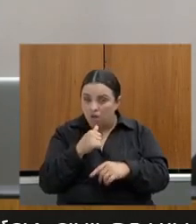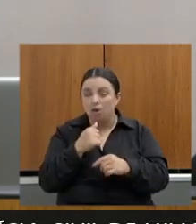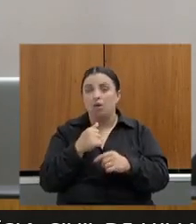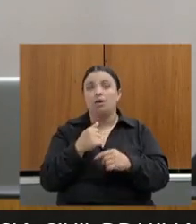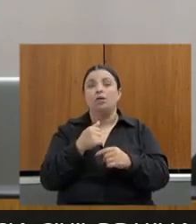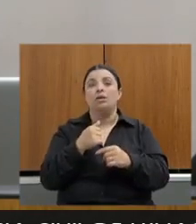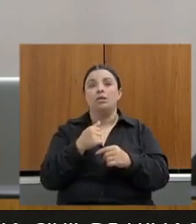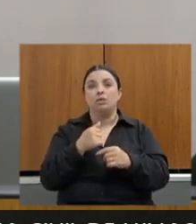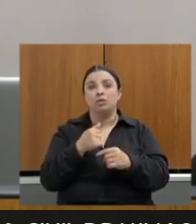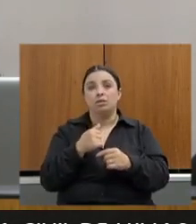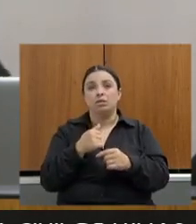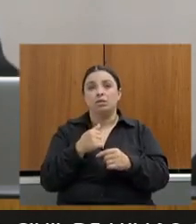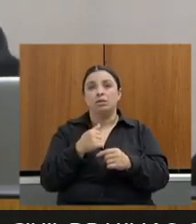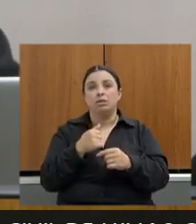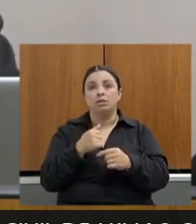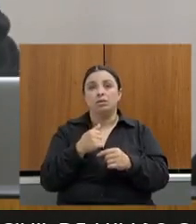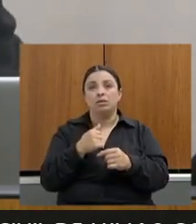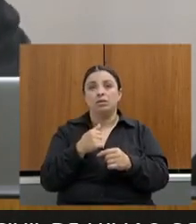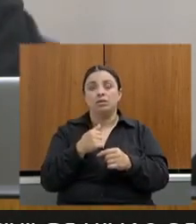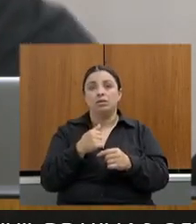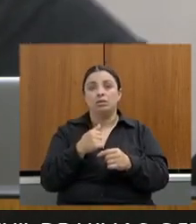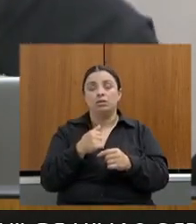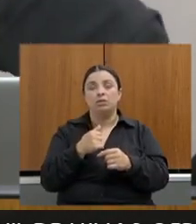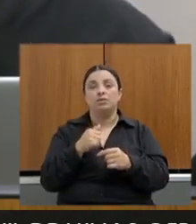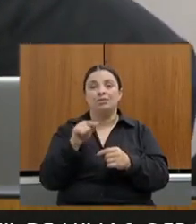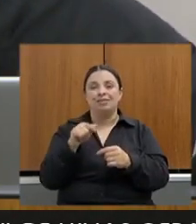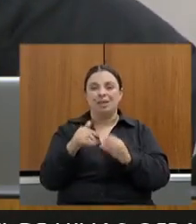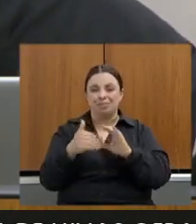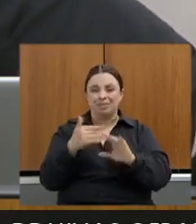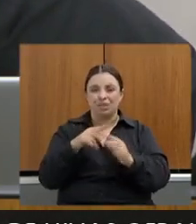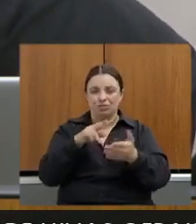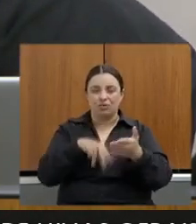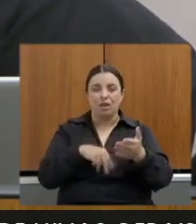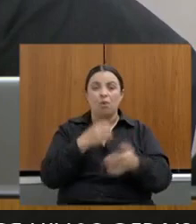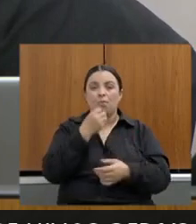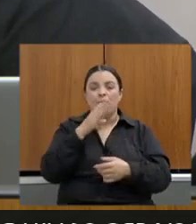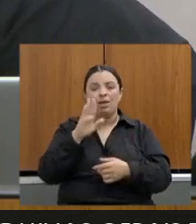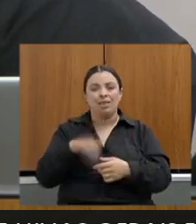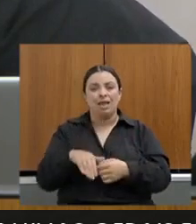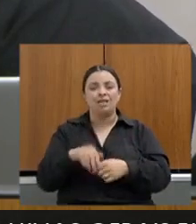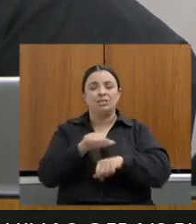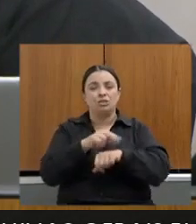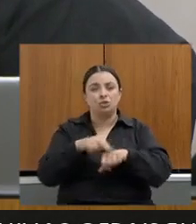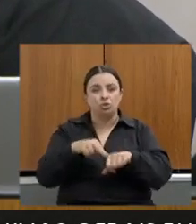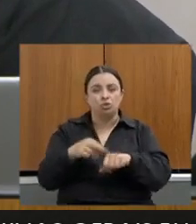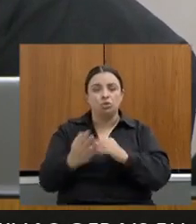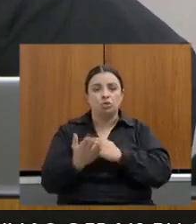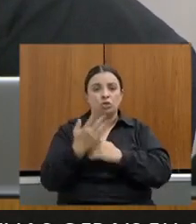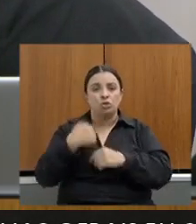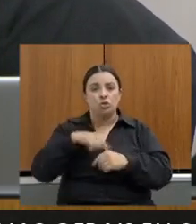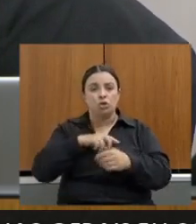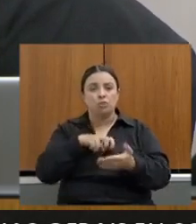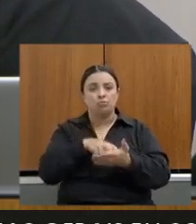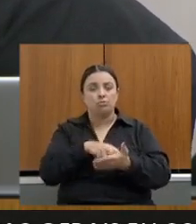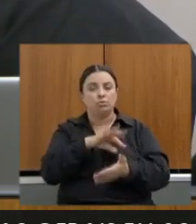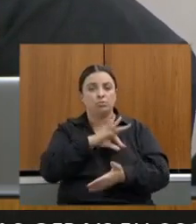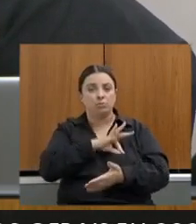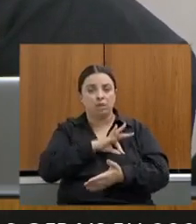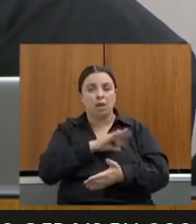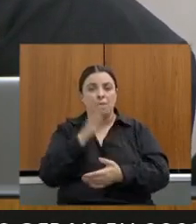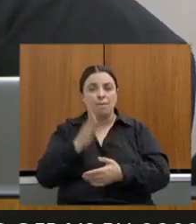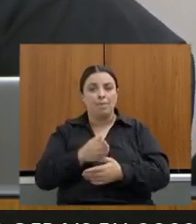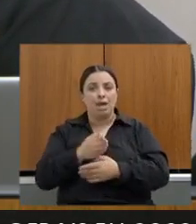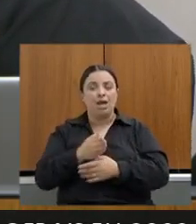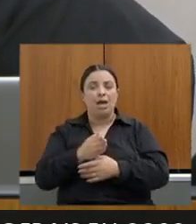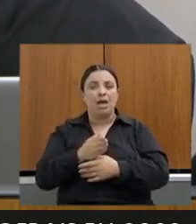como é que é Oi boa tarde Sérgio Rodrigues nos ajude por favor nós policiais penais a gente barra agente penitenciário